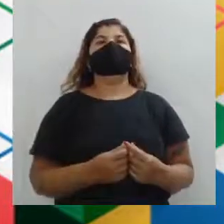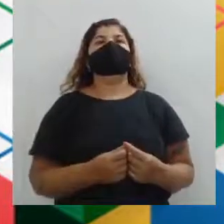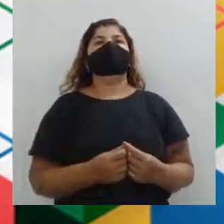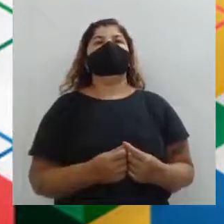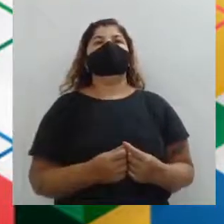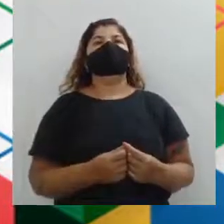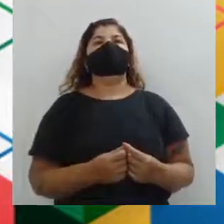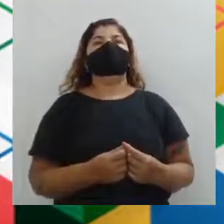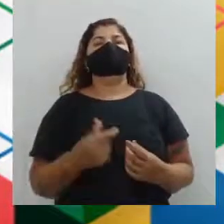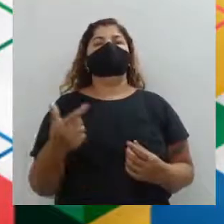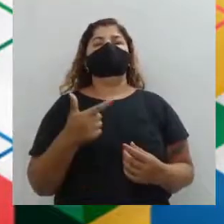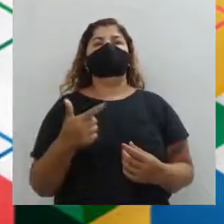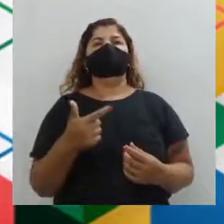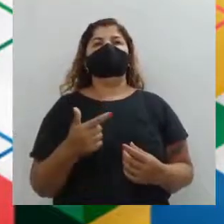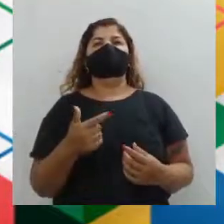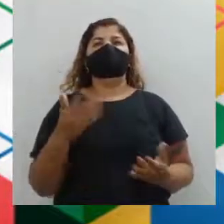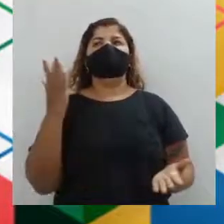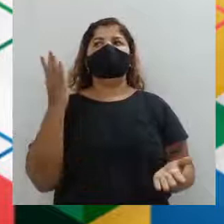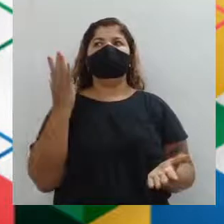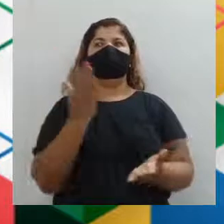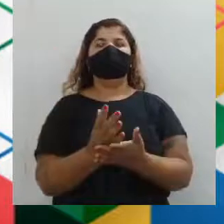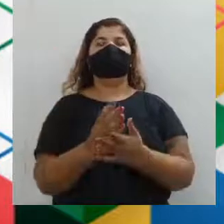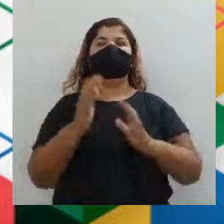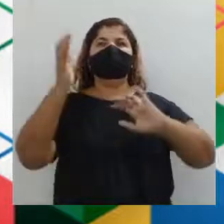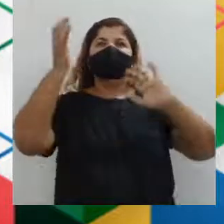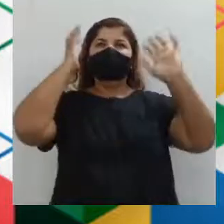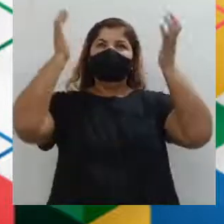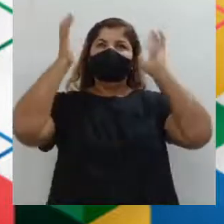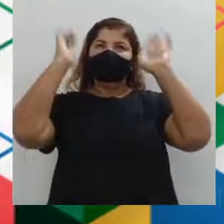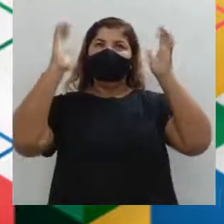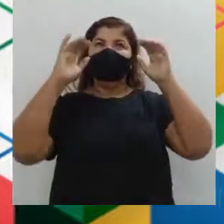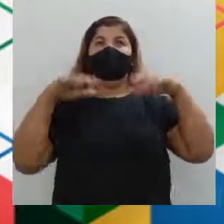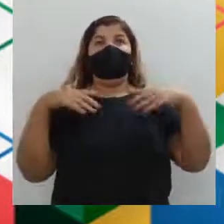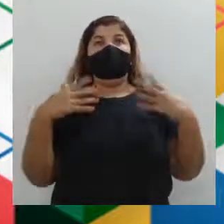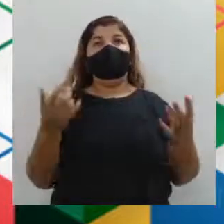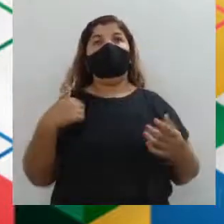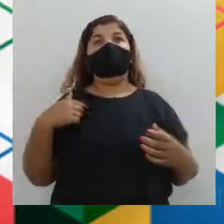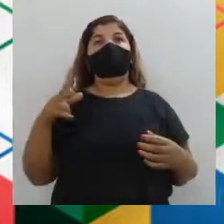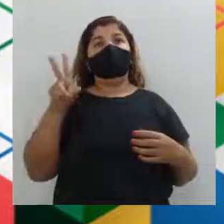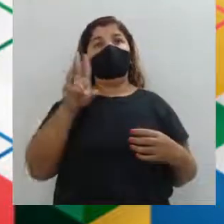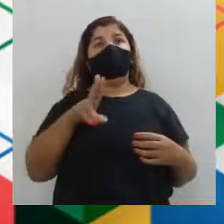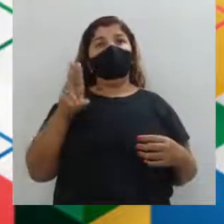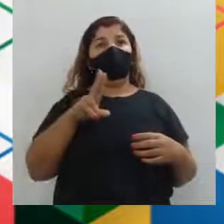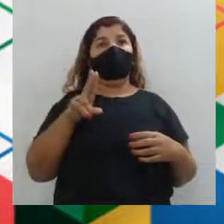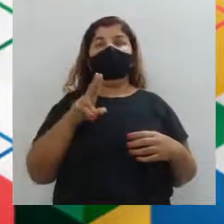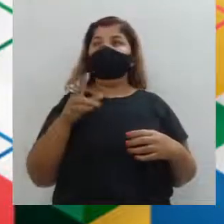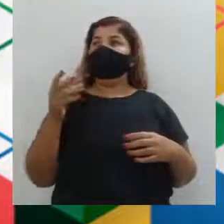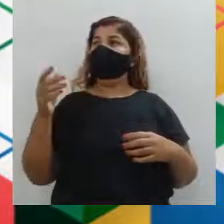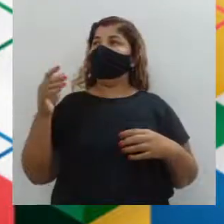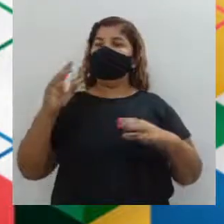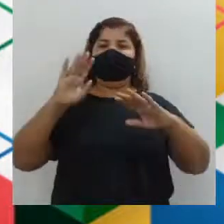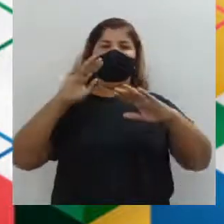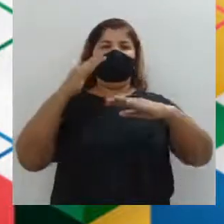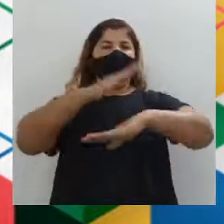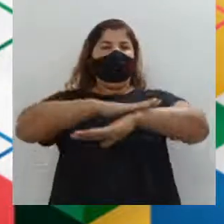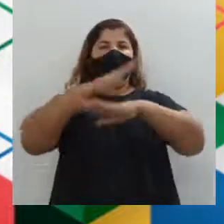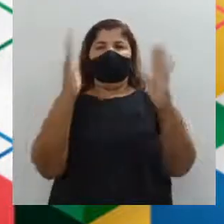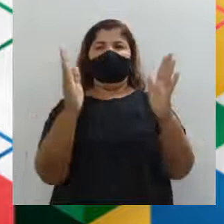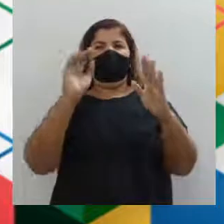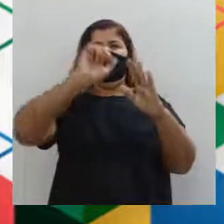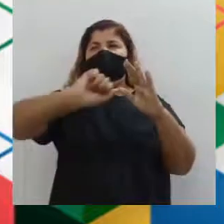No segundo quadrinho, acabou o shampoo, então eu usei lustramóvel.